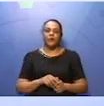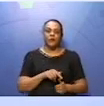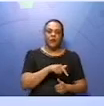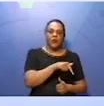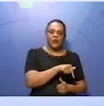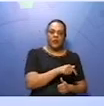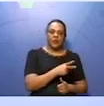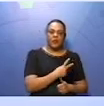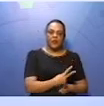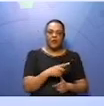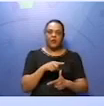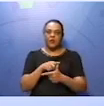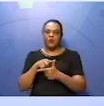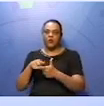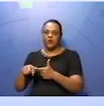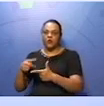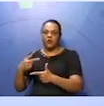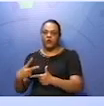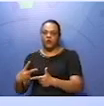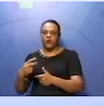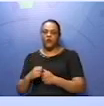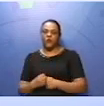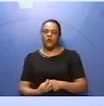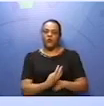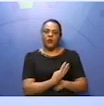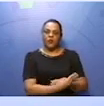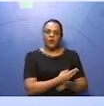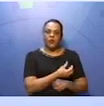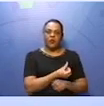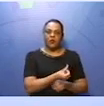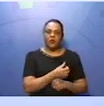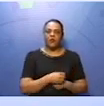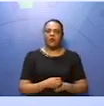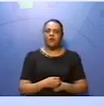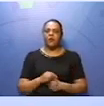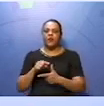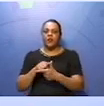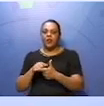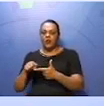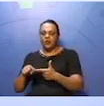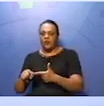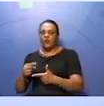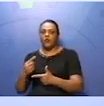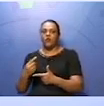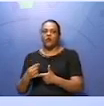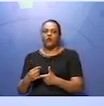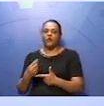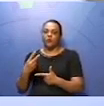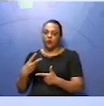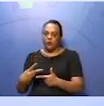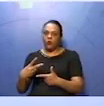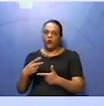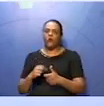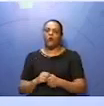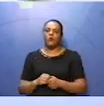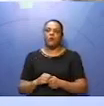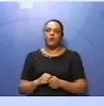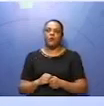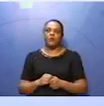72 dividido por 2, 36. Que é par, escolho o 2 de novo.